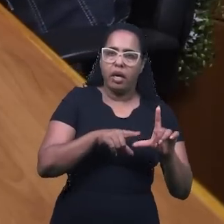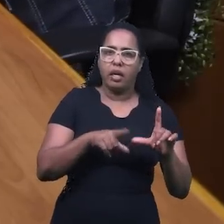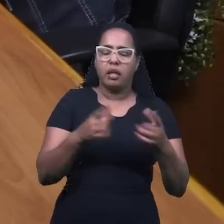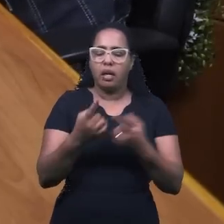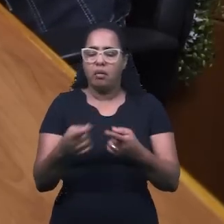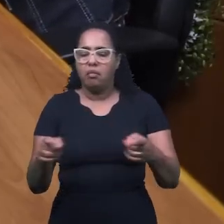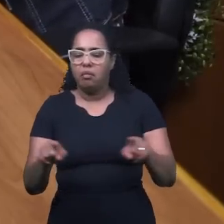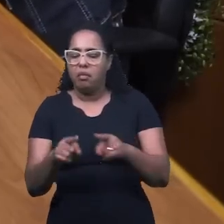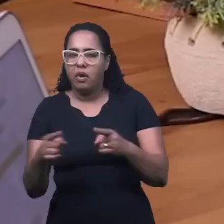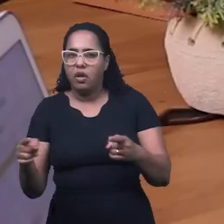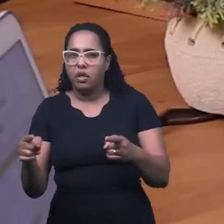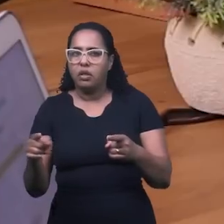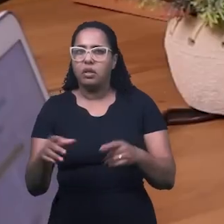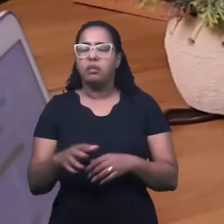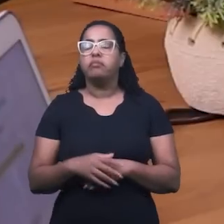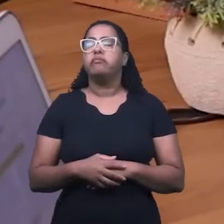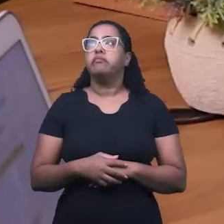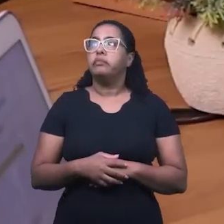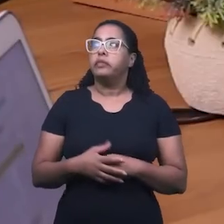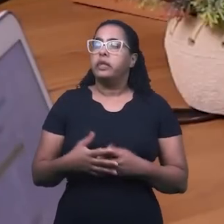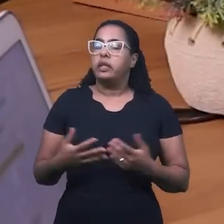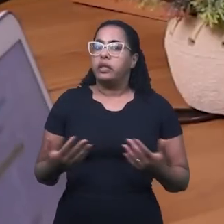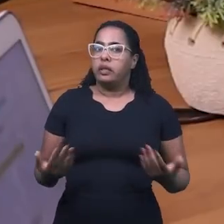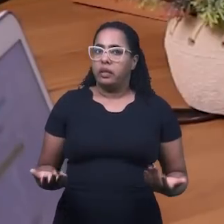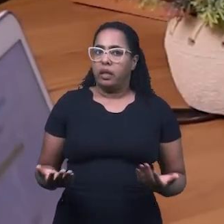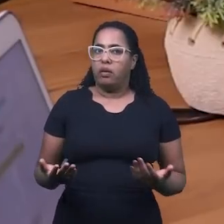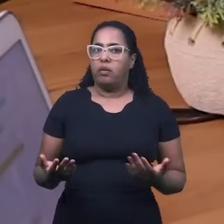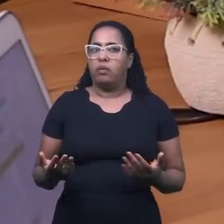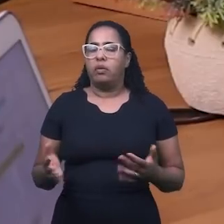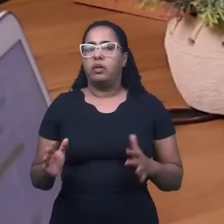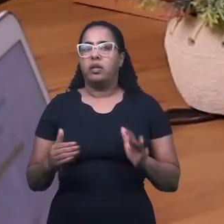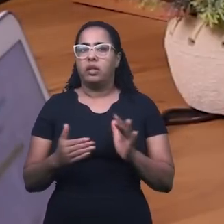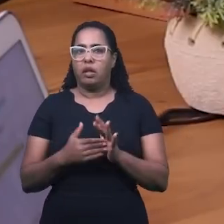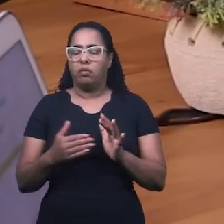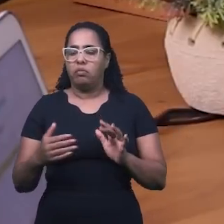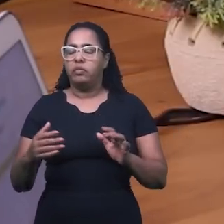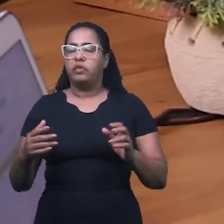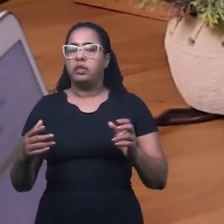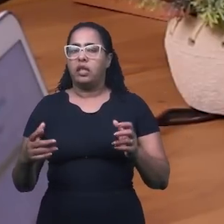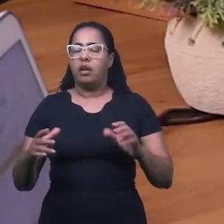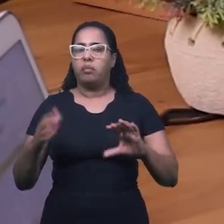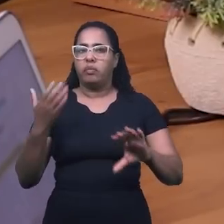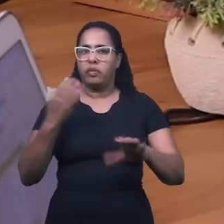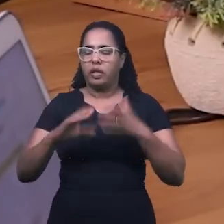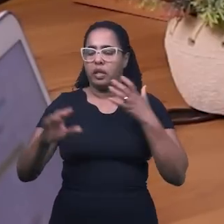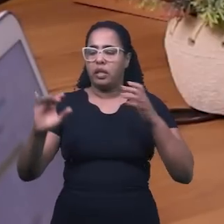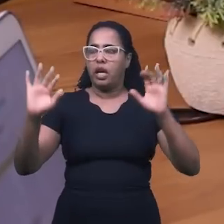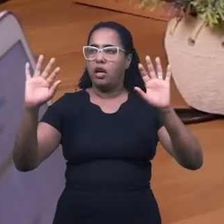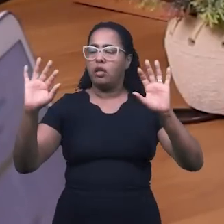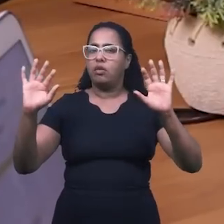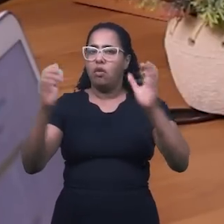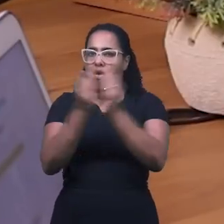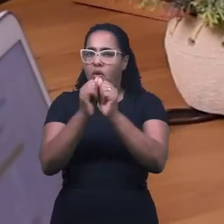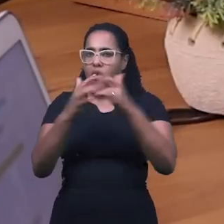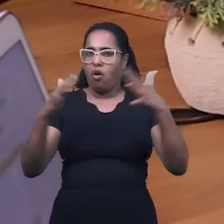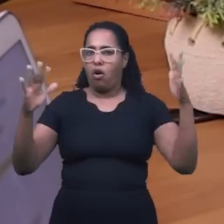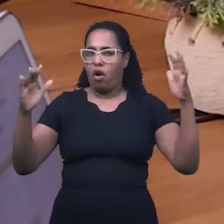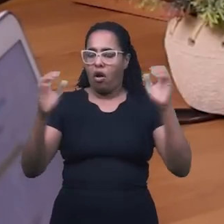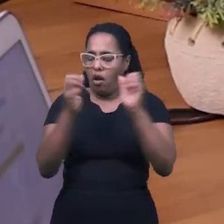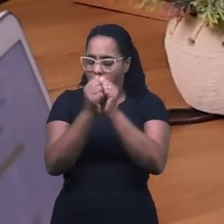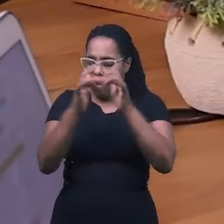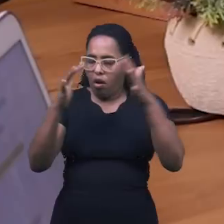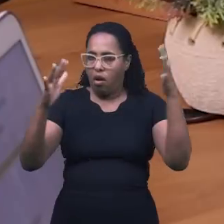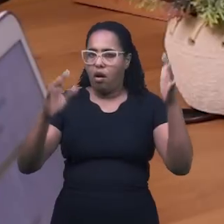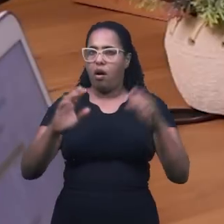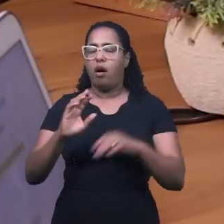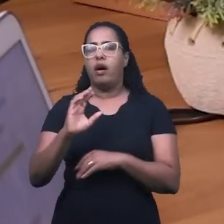revela a letra e a melodia. Ultimamente nós temos cantado Shekinah, né? Shekinah demorou 8 anos para eu